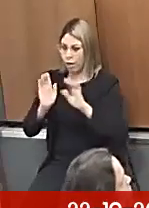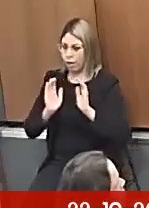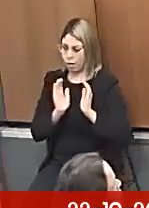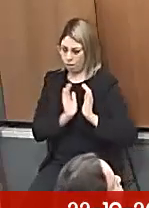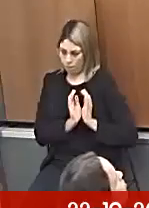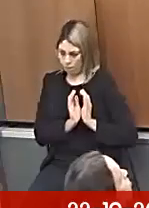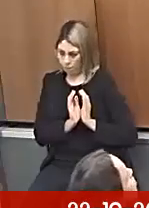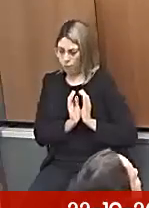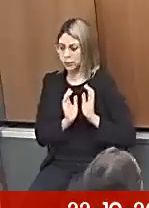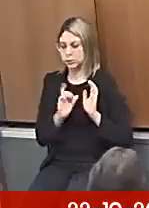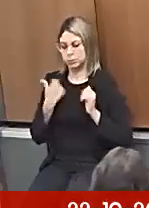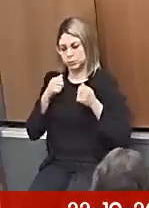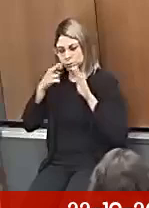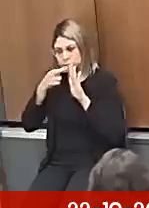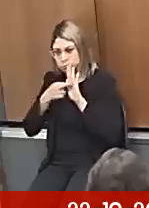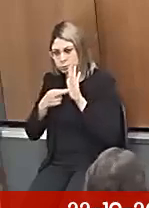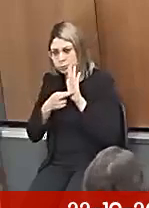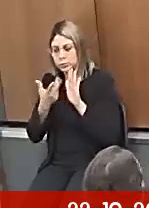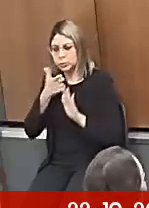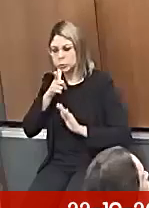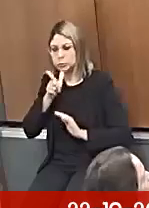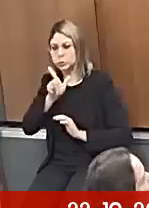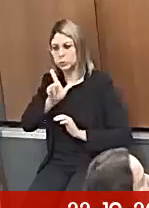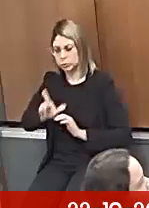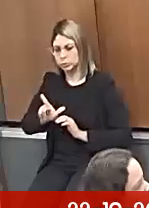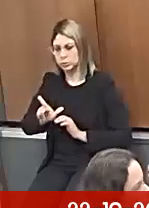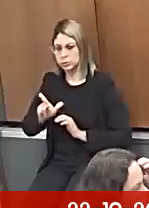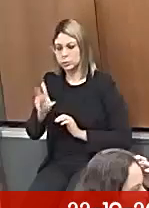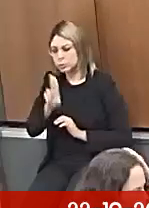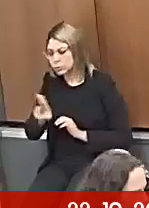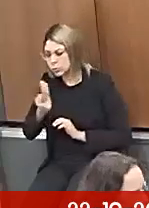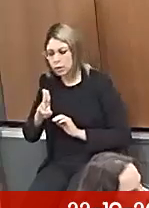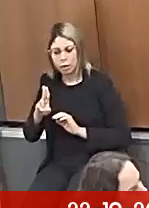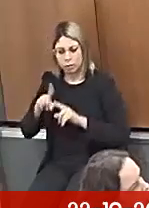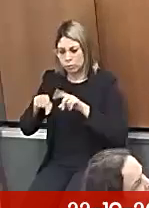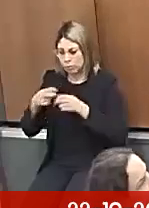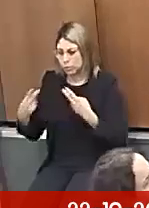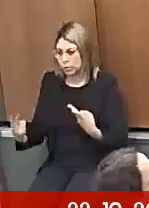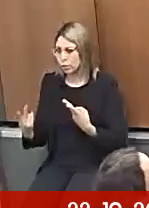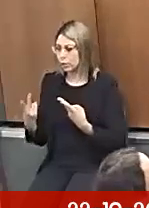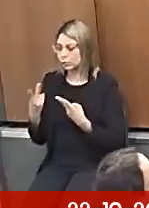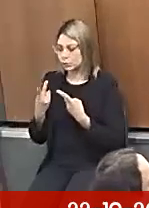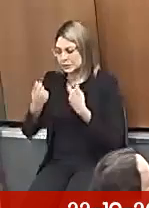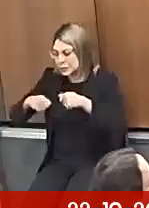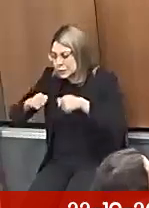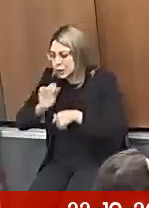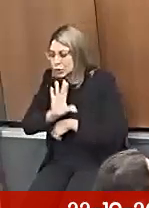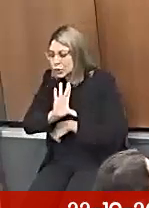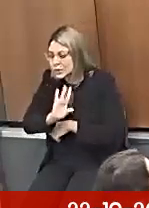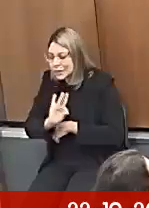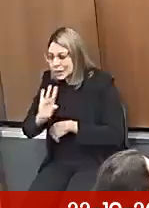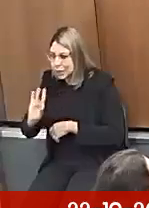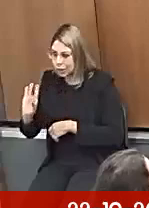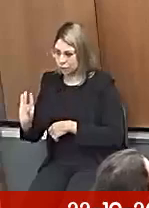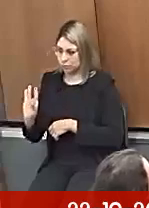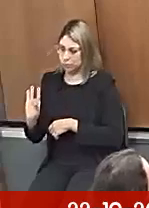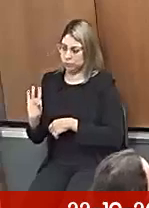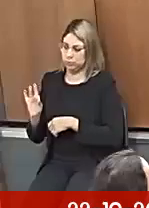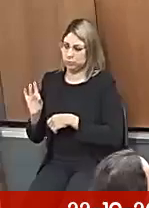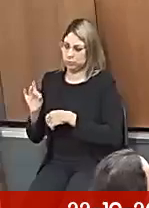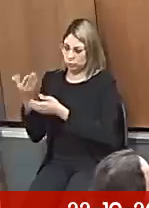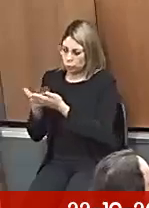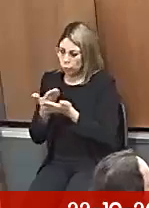APAES, critérios de flexibilização no uso dos recursos, conforme as necessidades específicas das